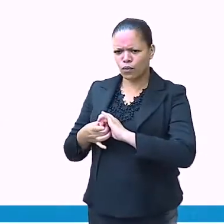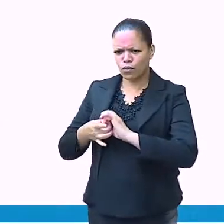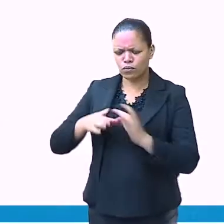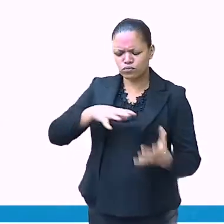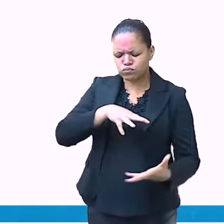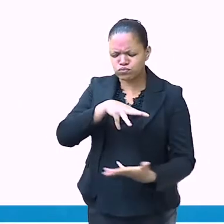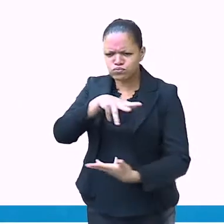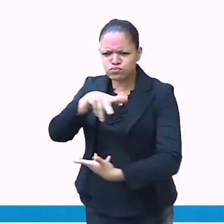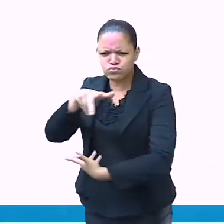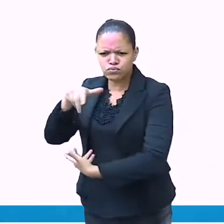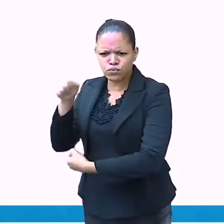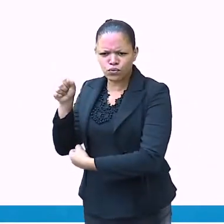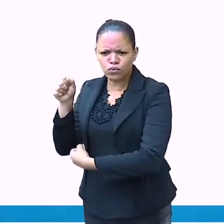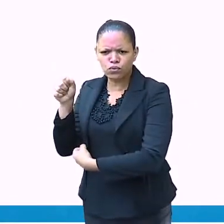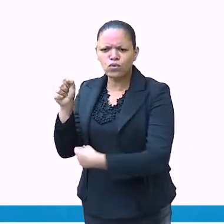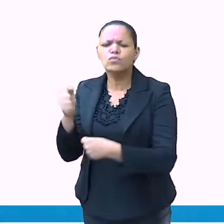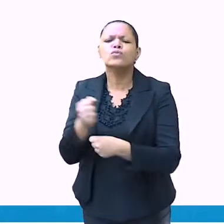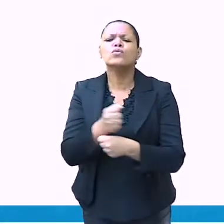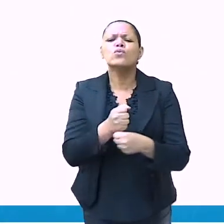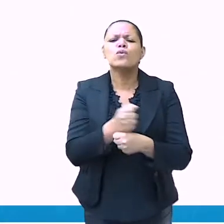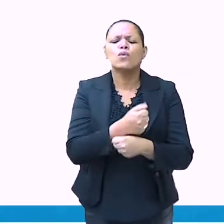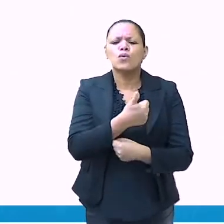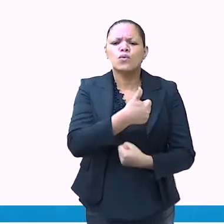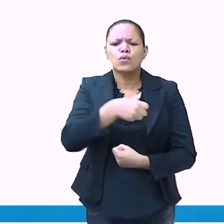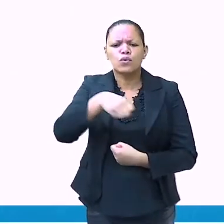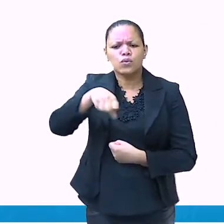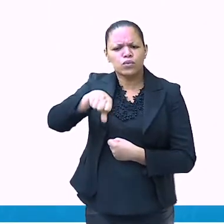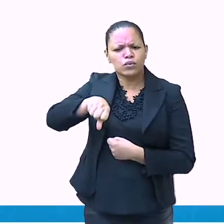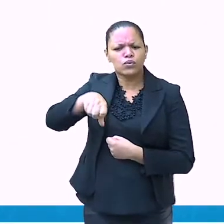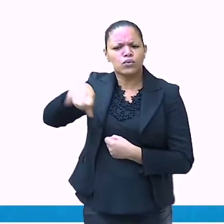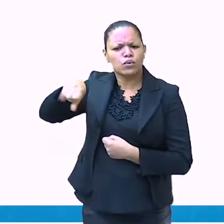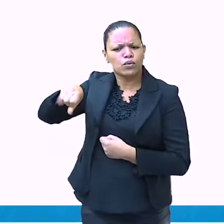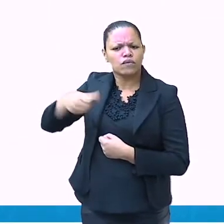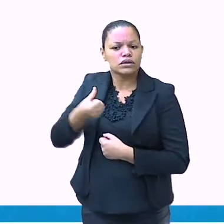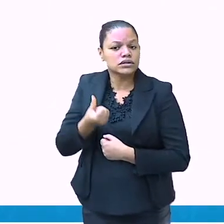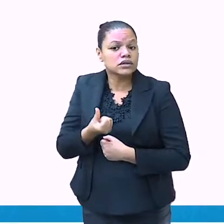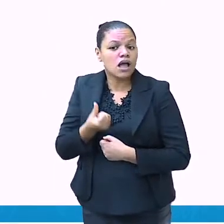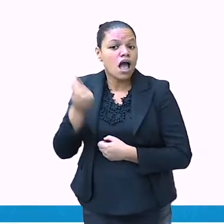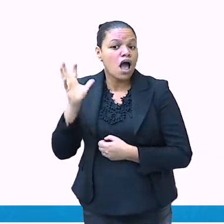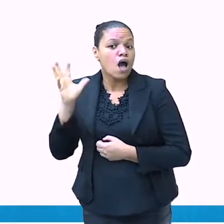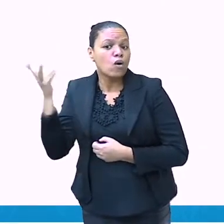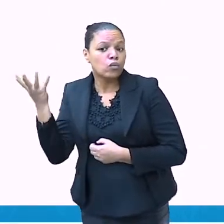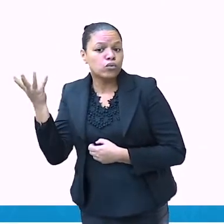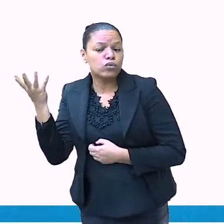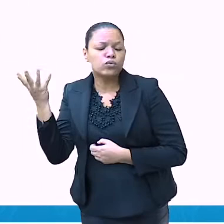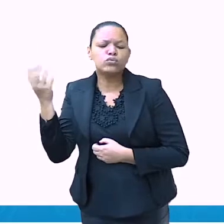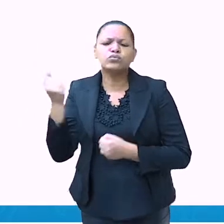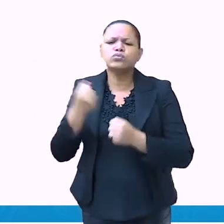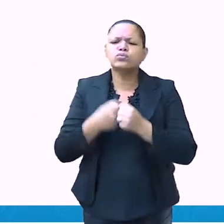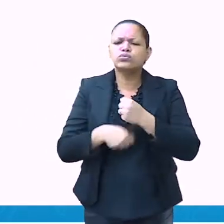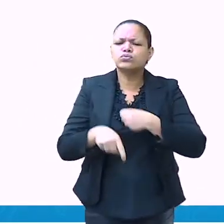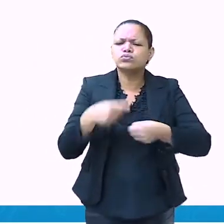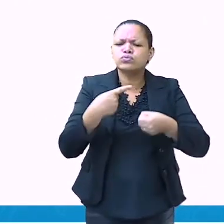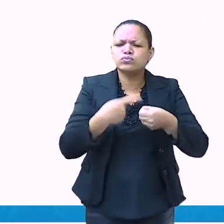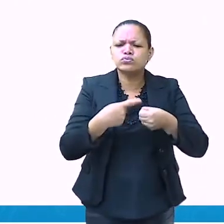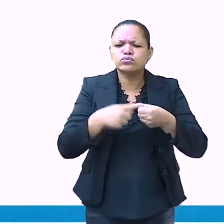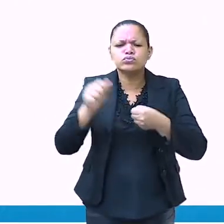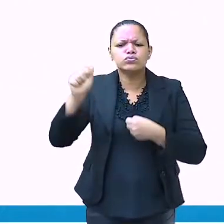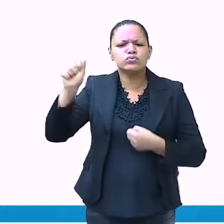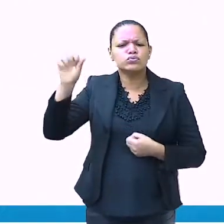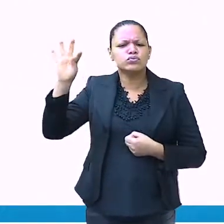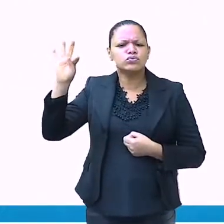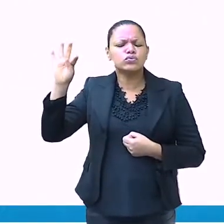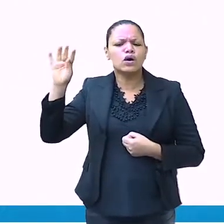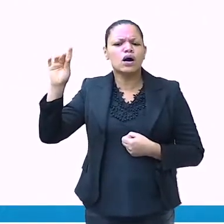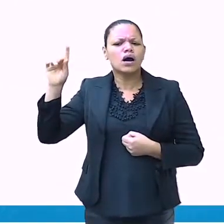Mundial em 1996 foi residiada em Atlanta, né? Onde teve essa visão mundial da cidade de